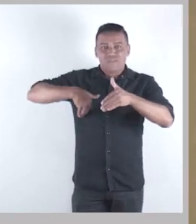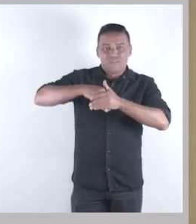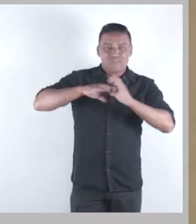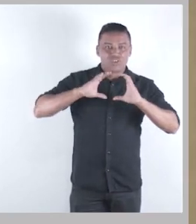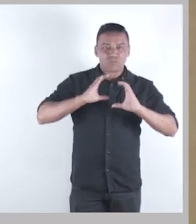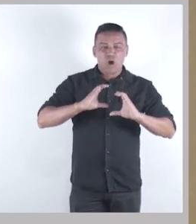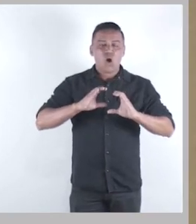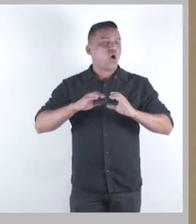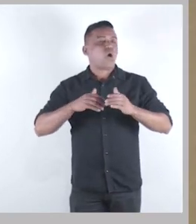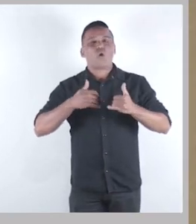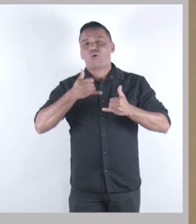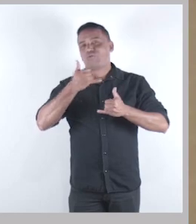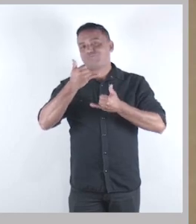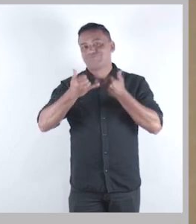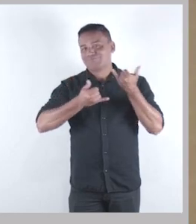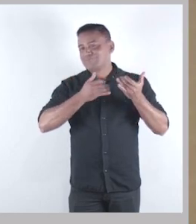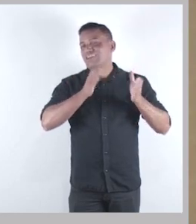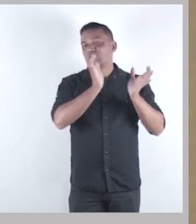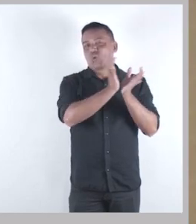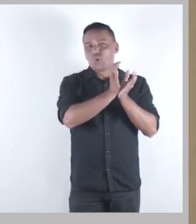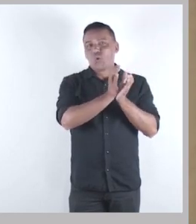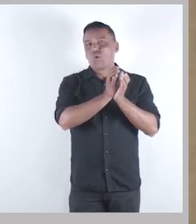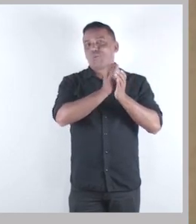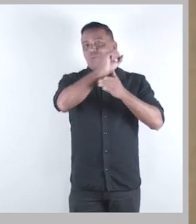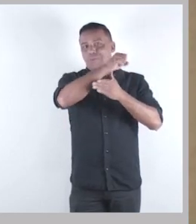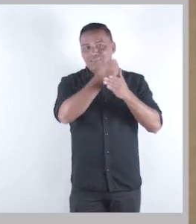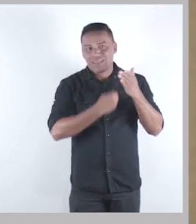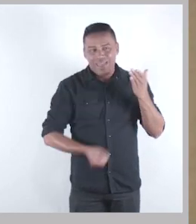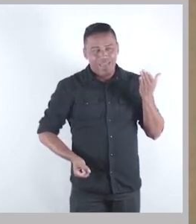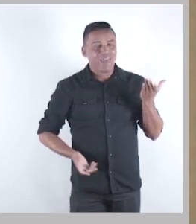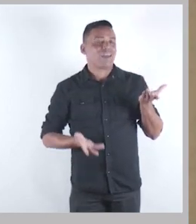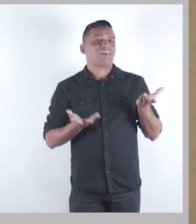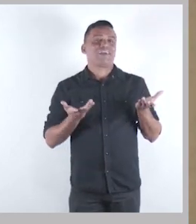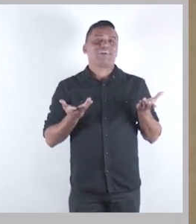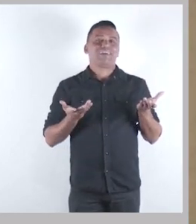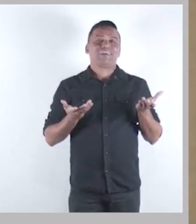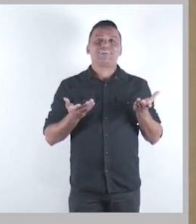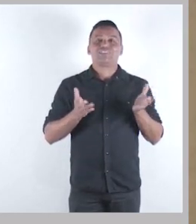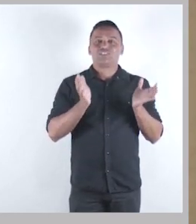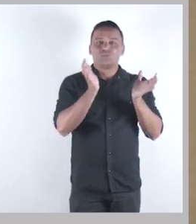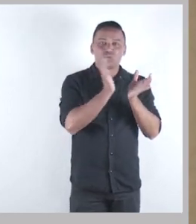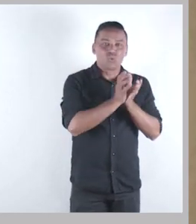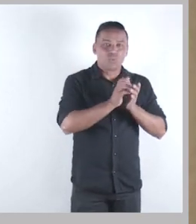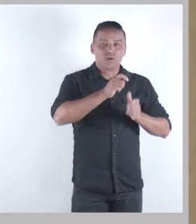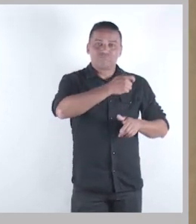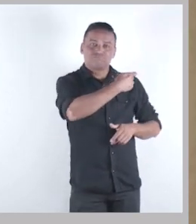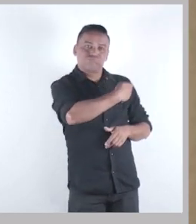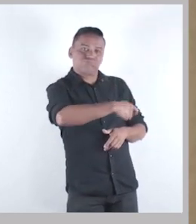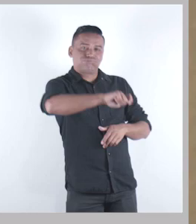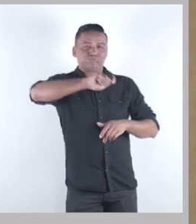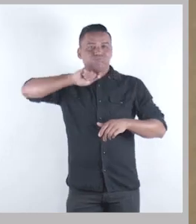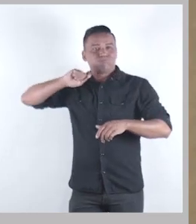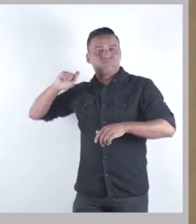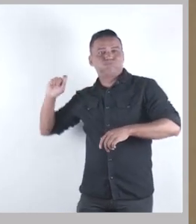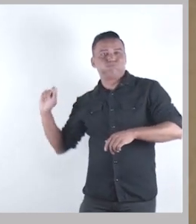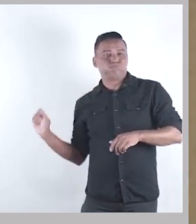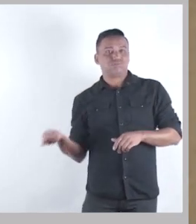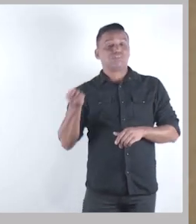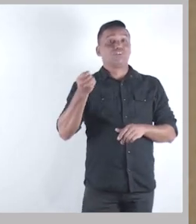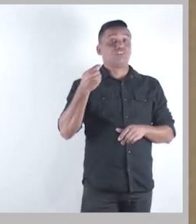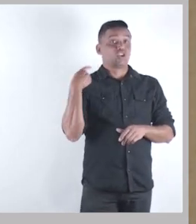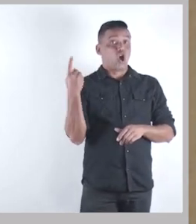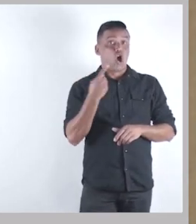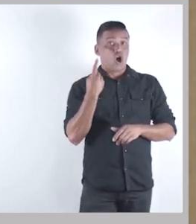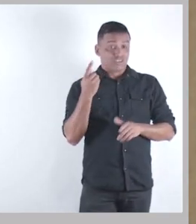se reúnem em torno deste objeto, do basquete, do ténis, enfim. Então, nós reunimos em torno do